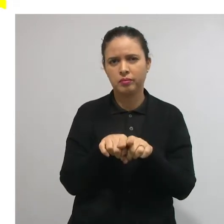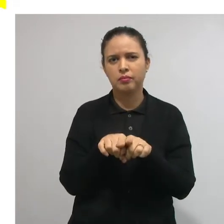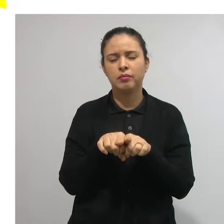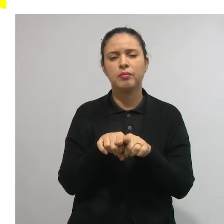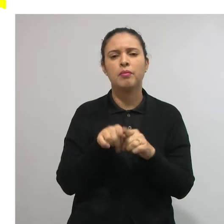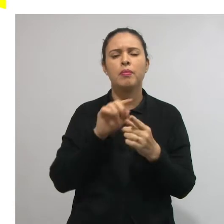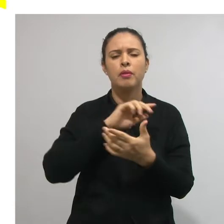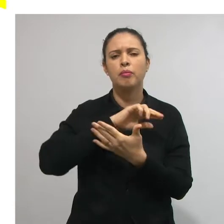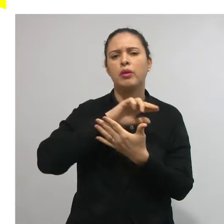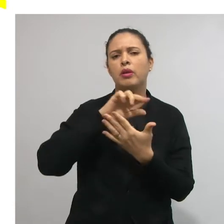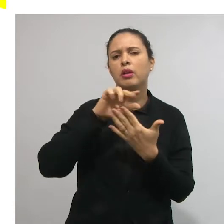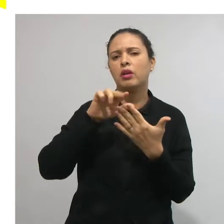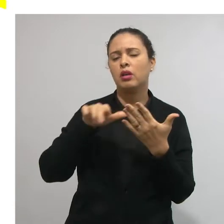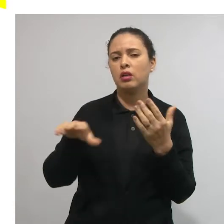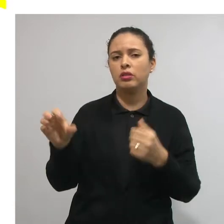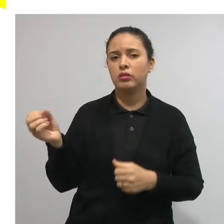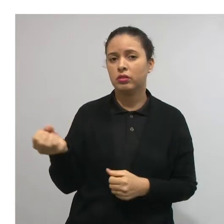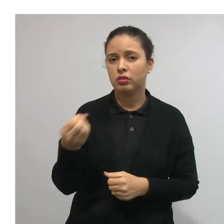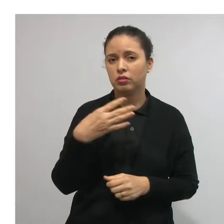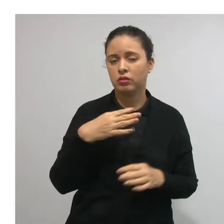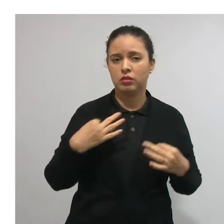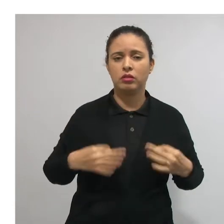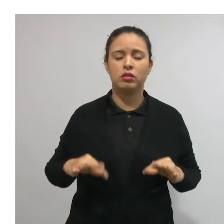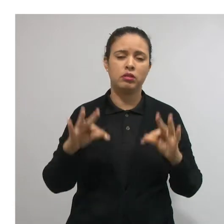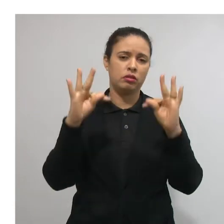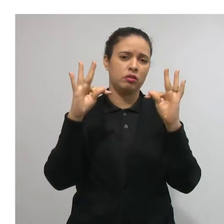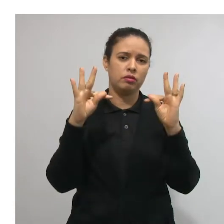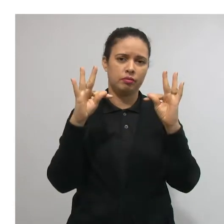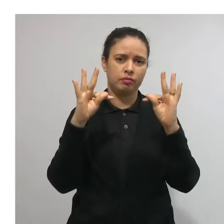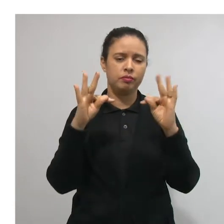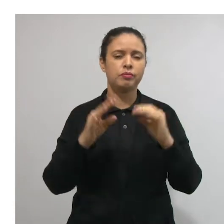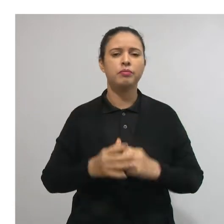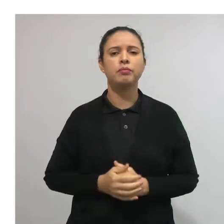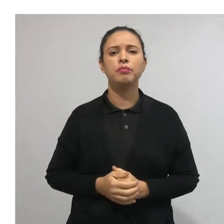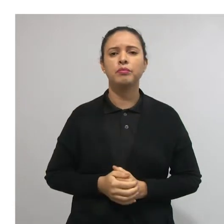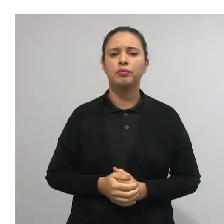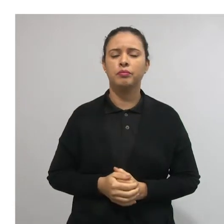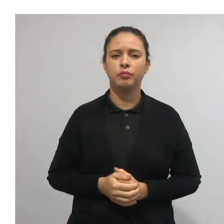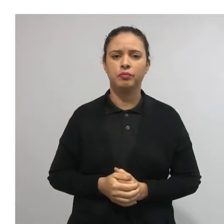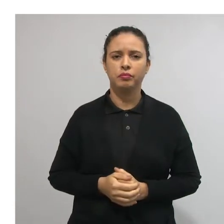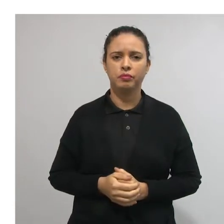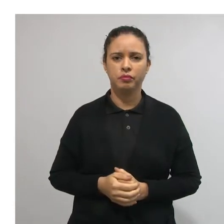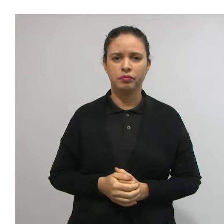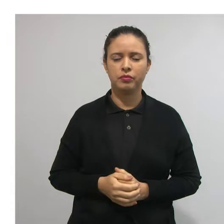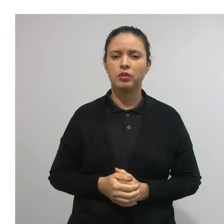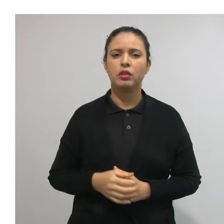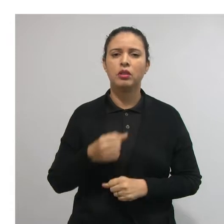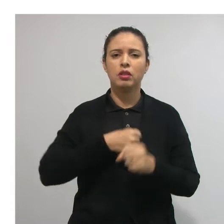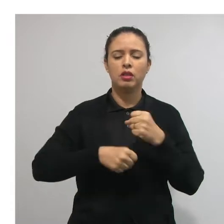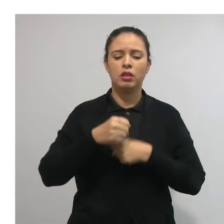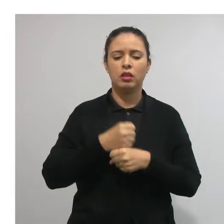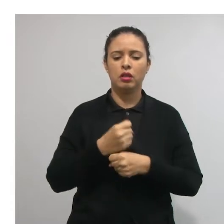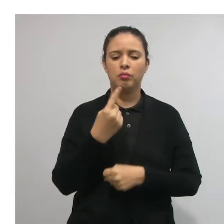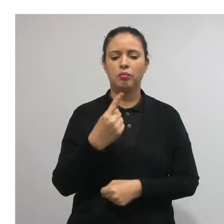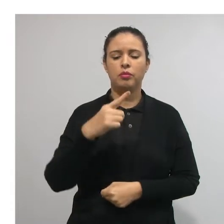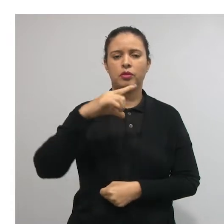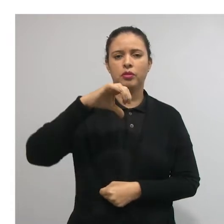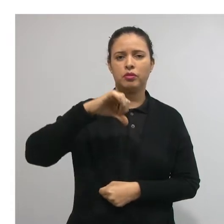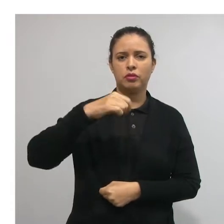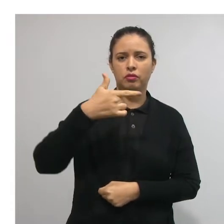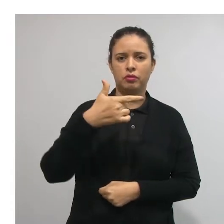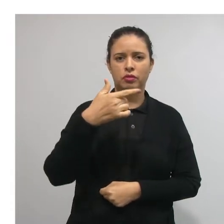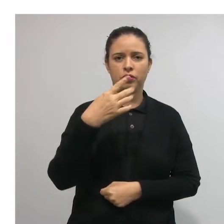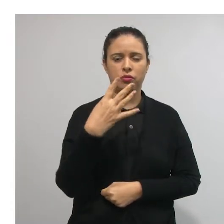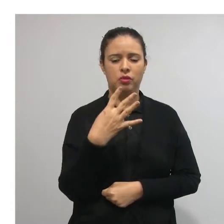as mais diversas inovações tecnológicas. Ainda, em 1924, um rapaz chamado